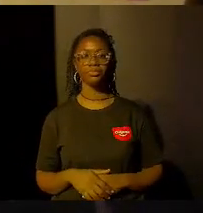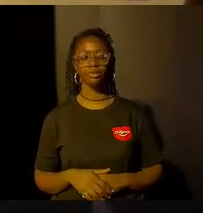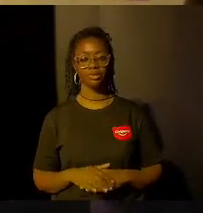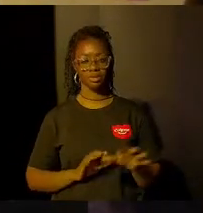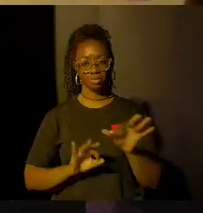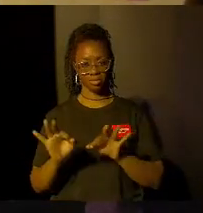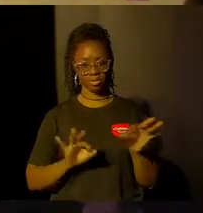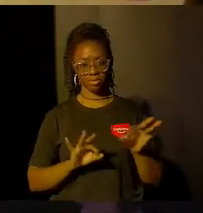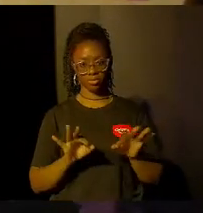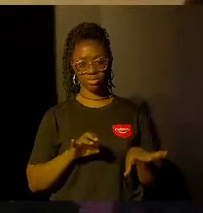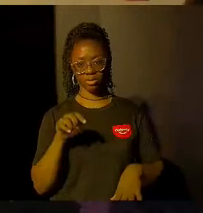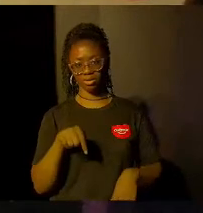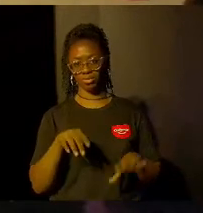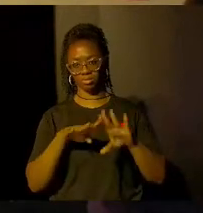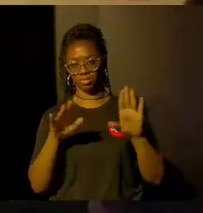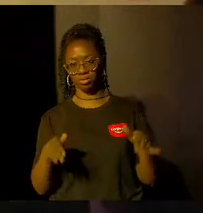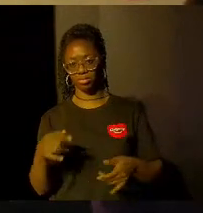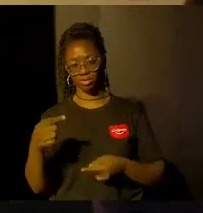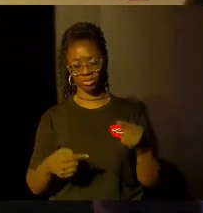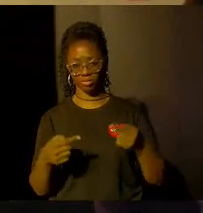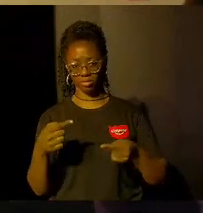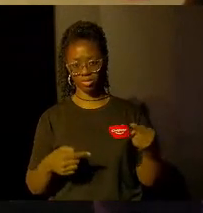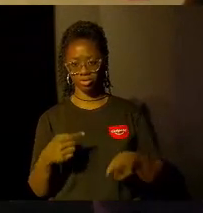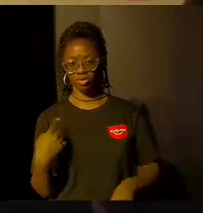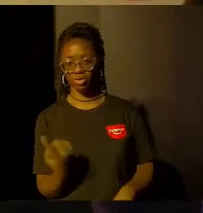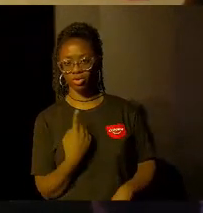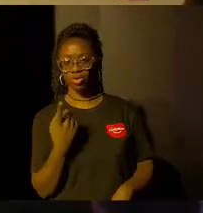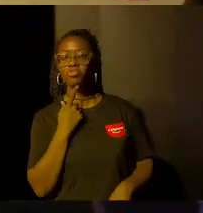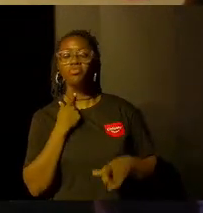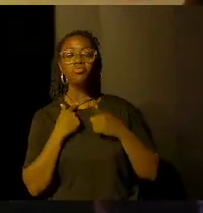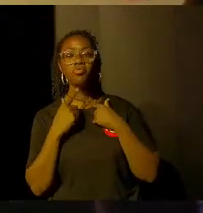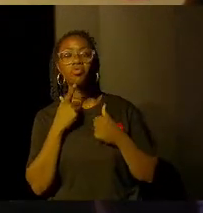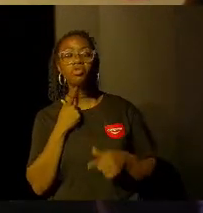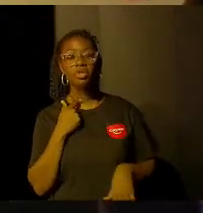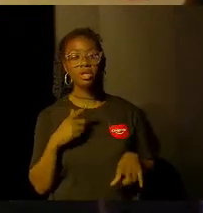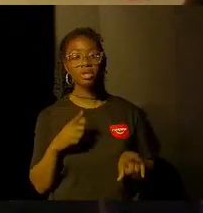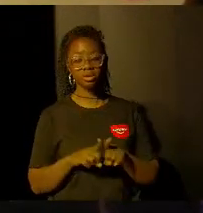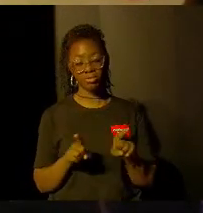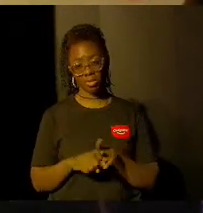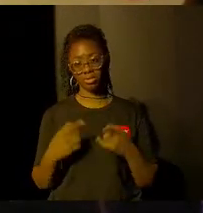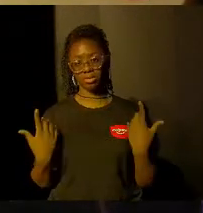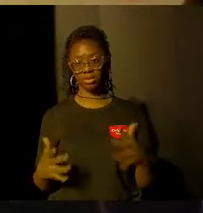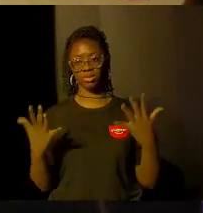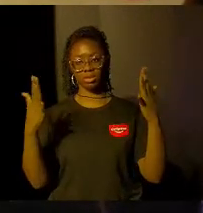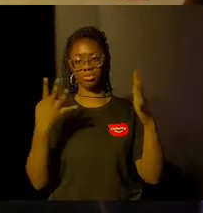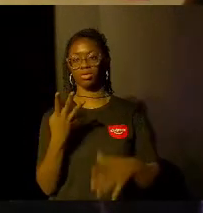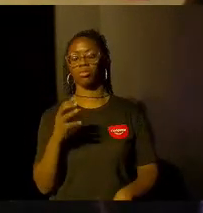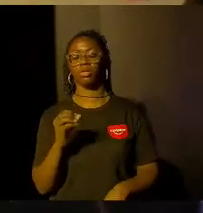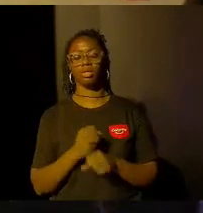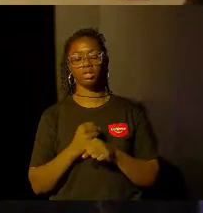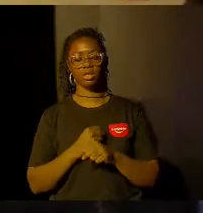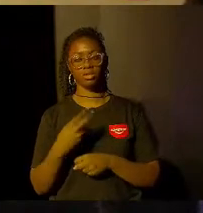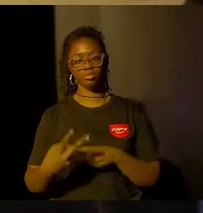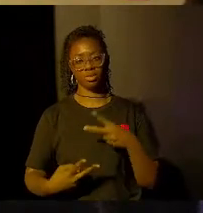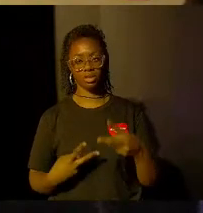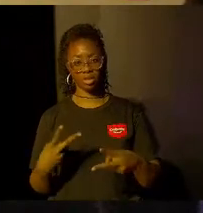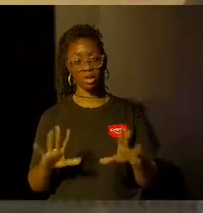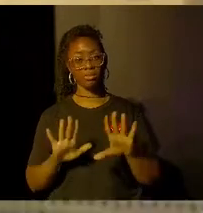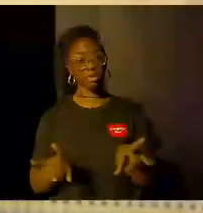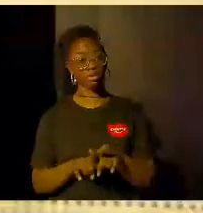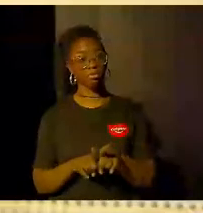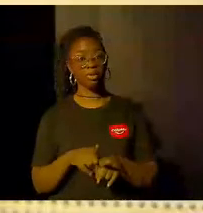tínhamos não só a intenção de Celebrar né os 40 anos da Bienal como a gente também